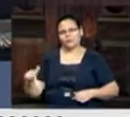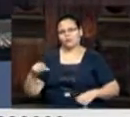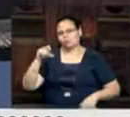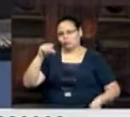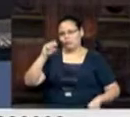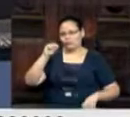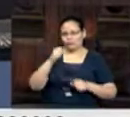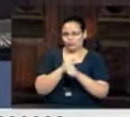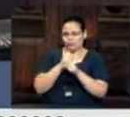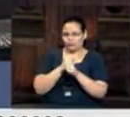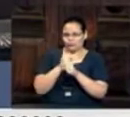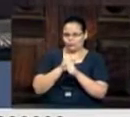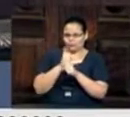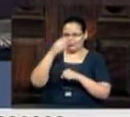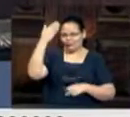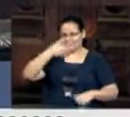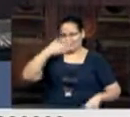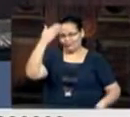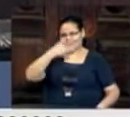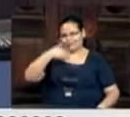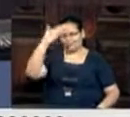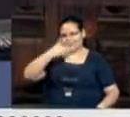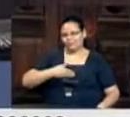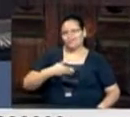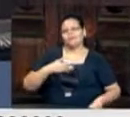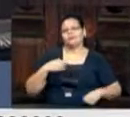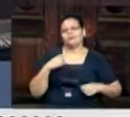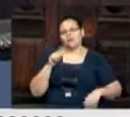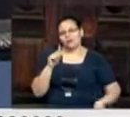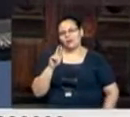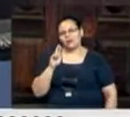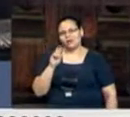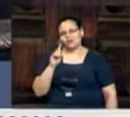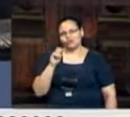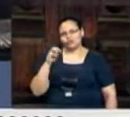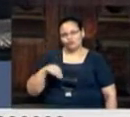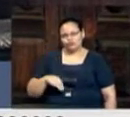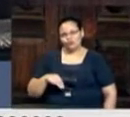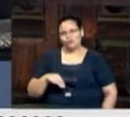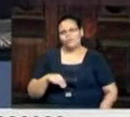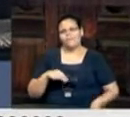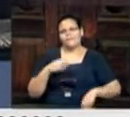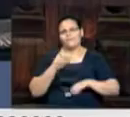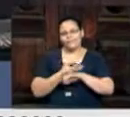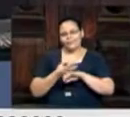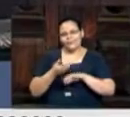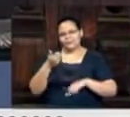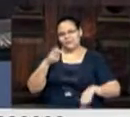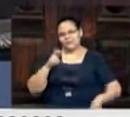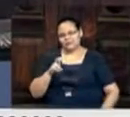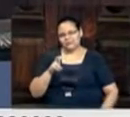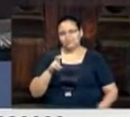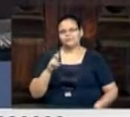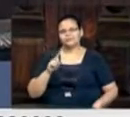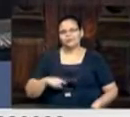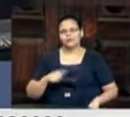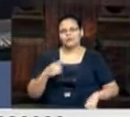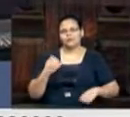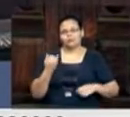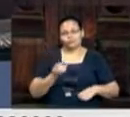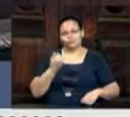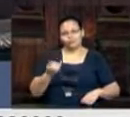se promete a linha Gradim Praça 15, importante conexão aquaviária, que